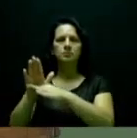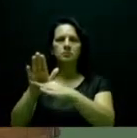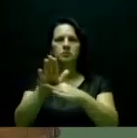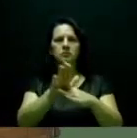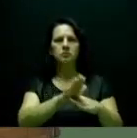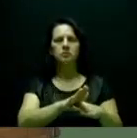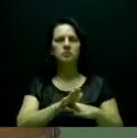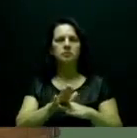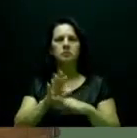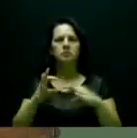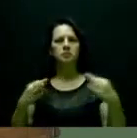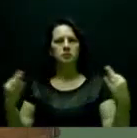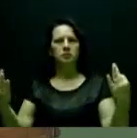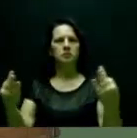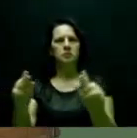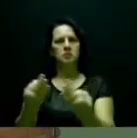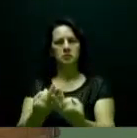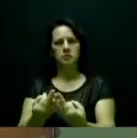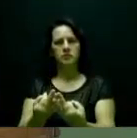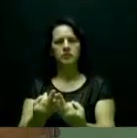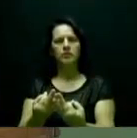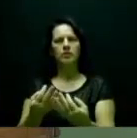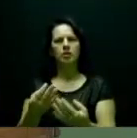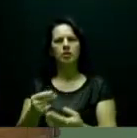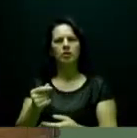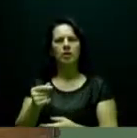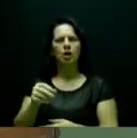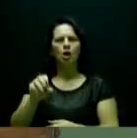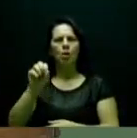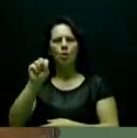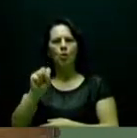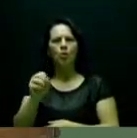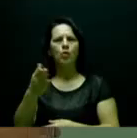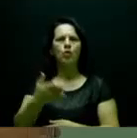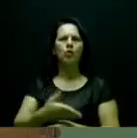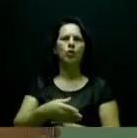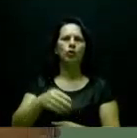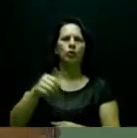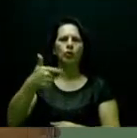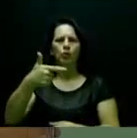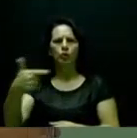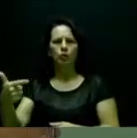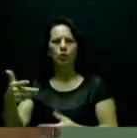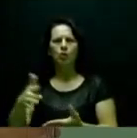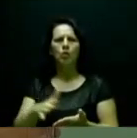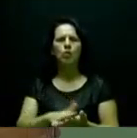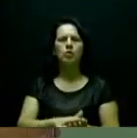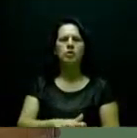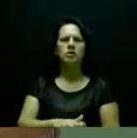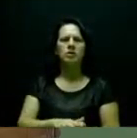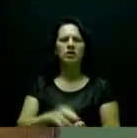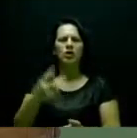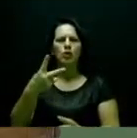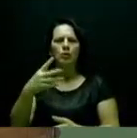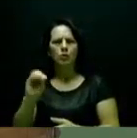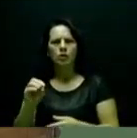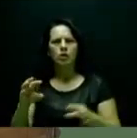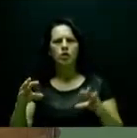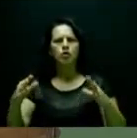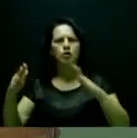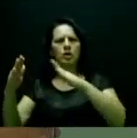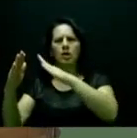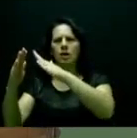demanda. Eu tenho dito que são demandas de 8, 12, 20, moradias, famílias que perderam